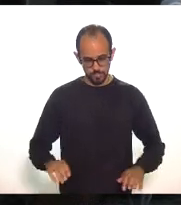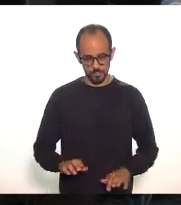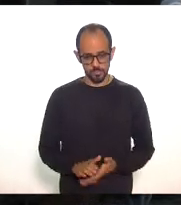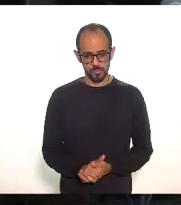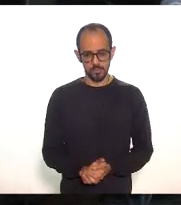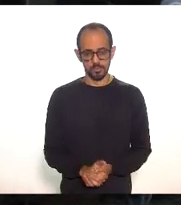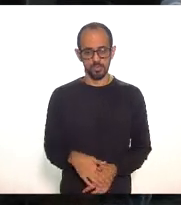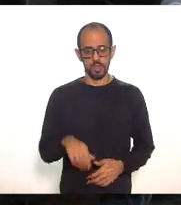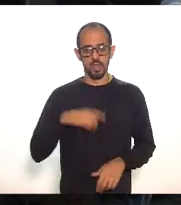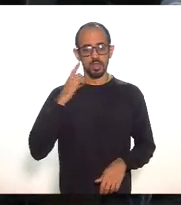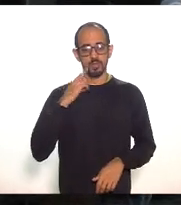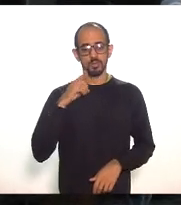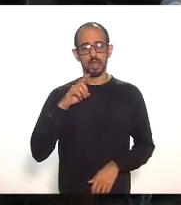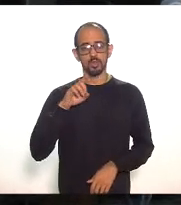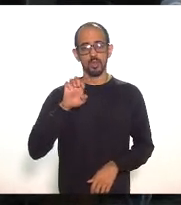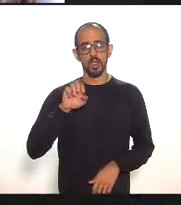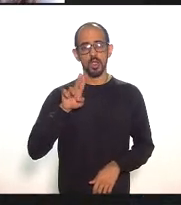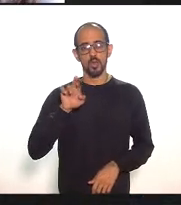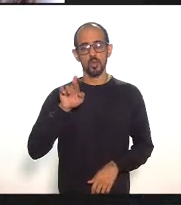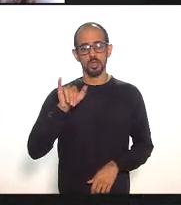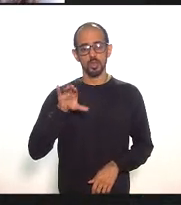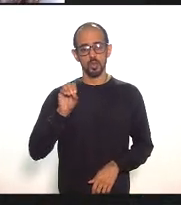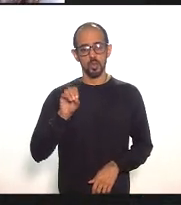Deputado Eurico Júnior.